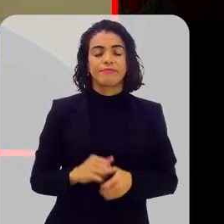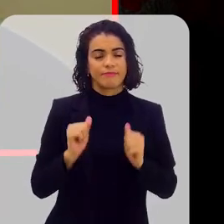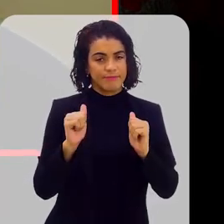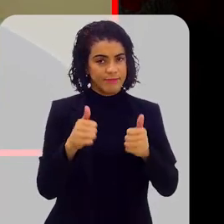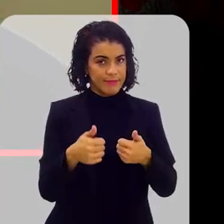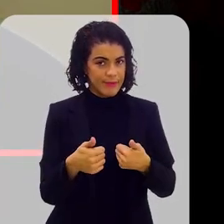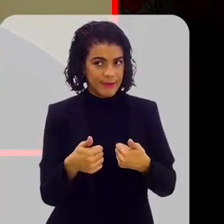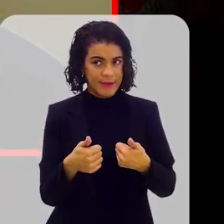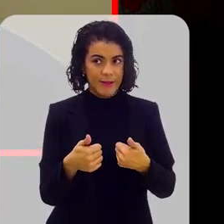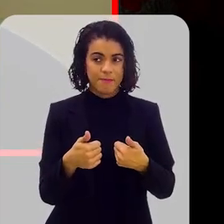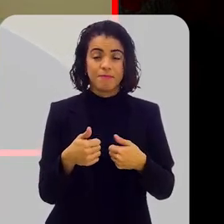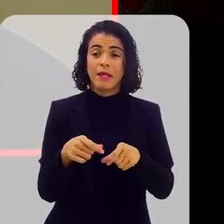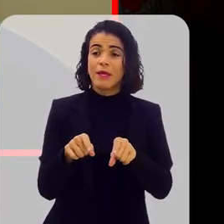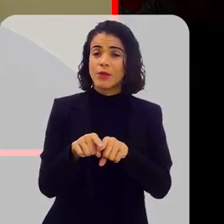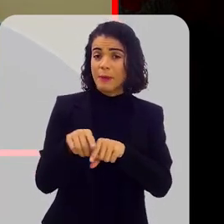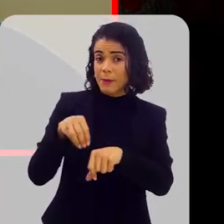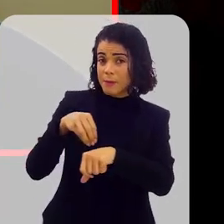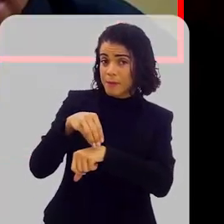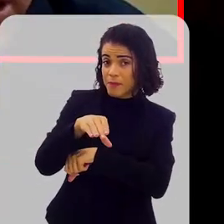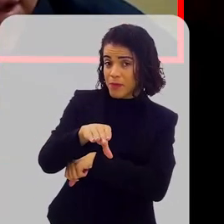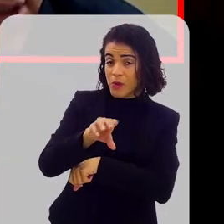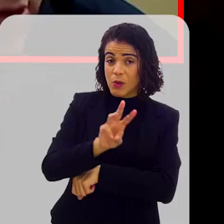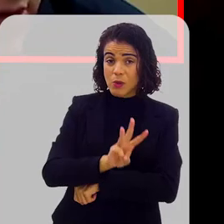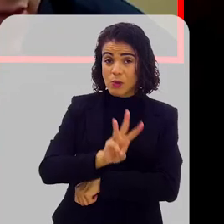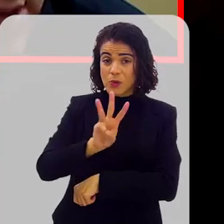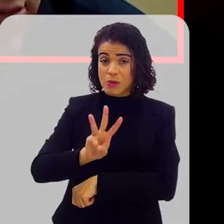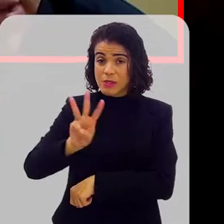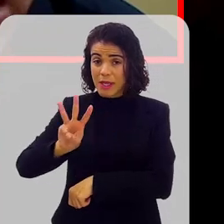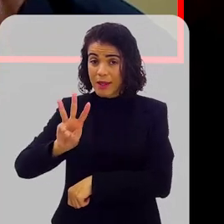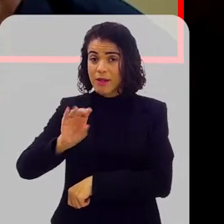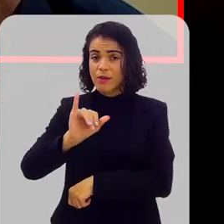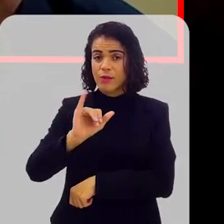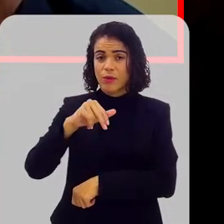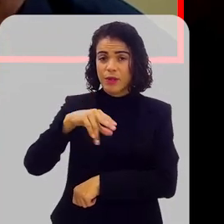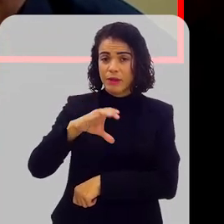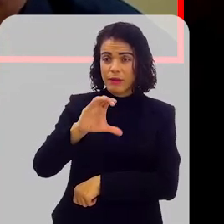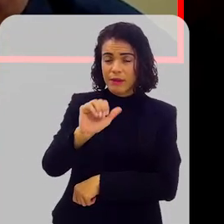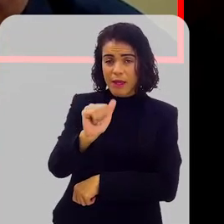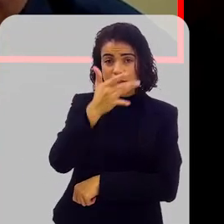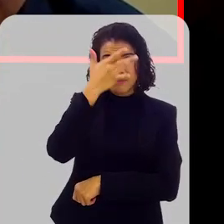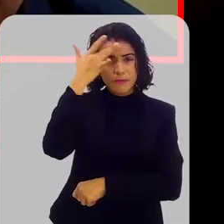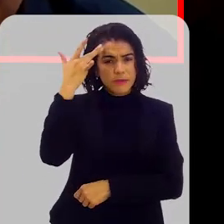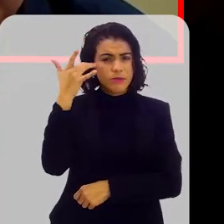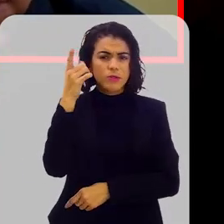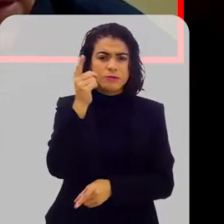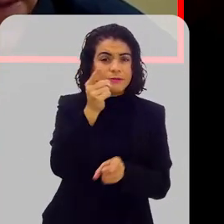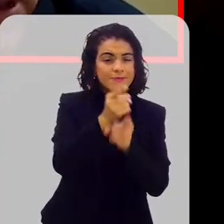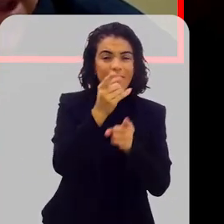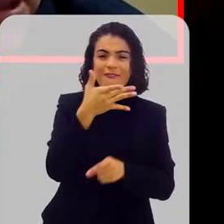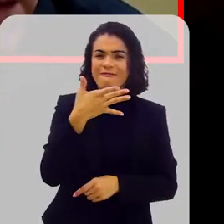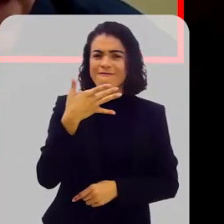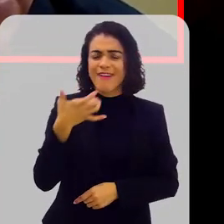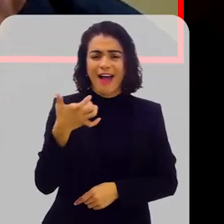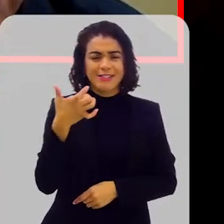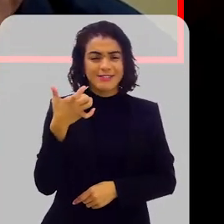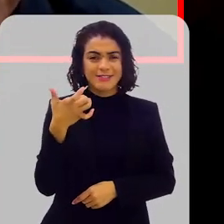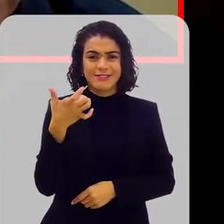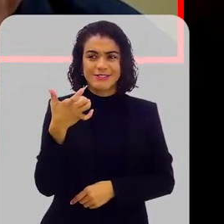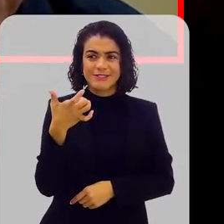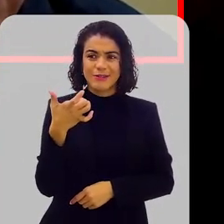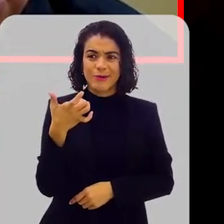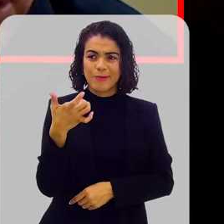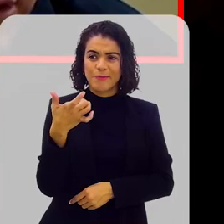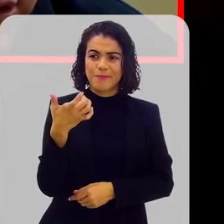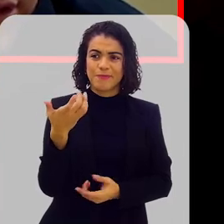@inca.gov.br. Tá. Mas eu queria te dizer uma coisa: no site do INCA, né, as pessoas Sim. podem achar